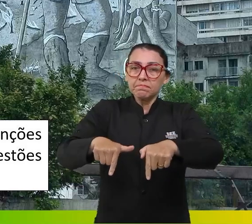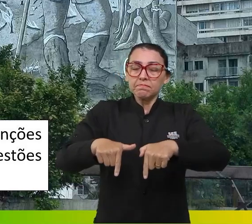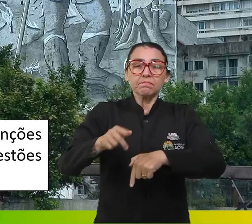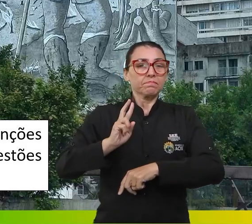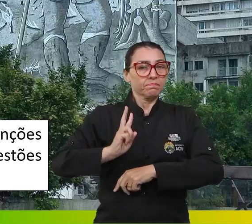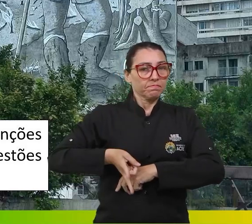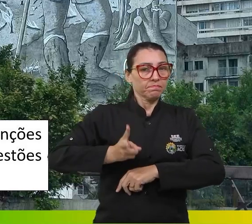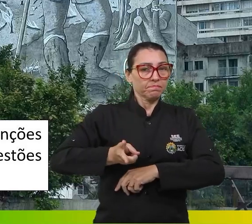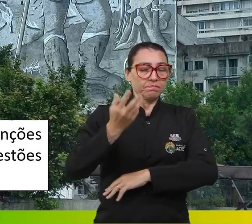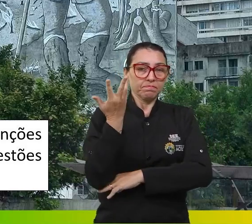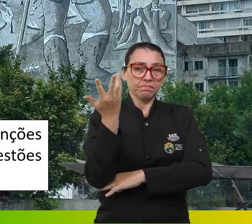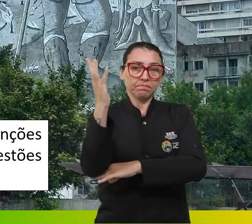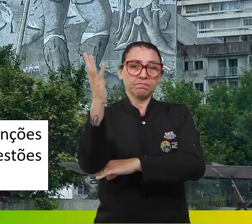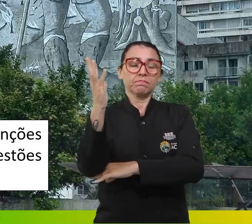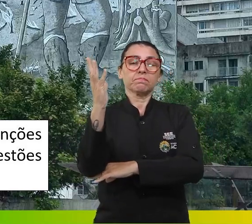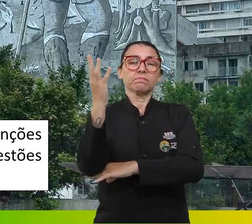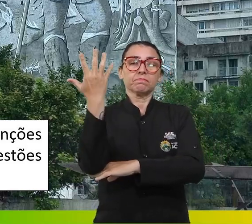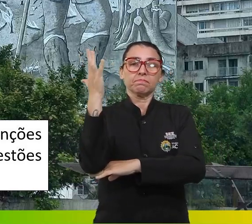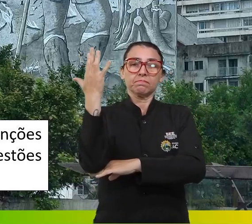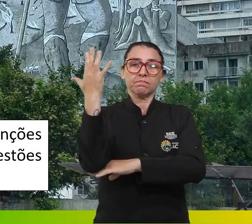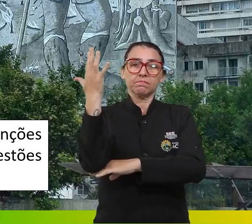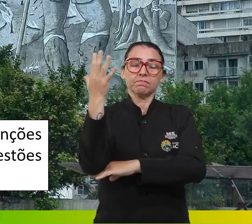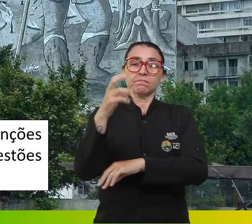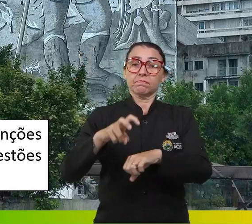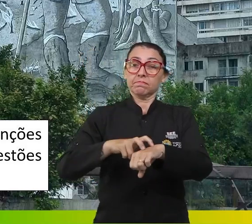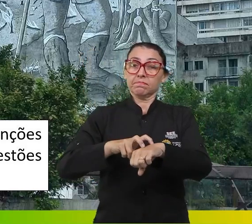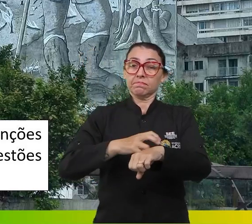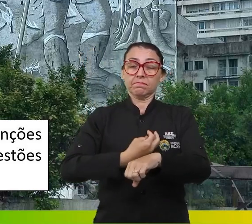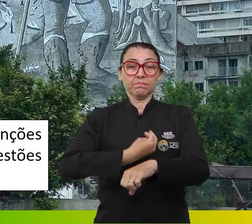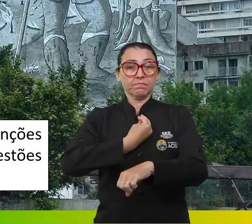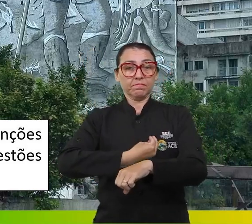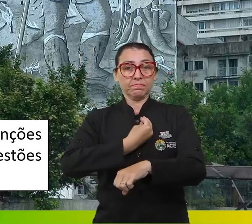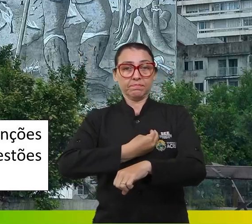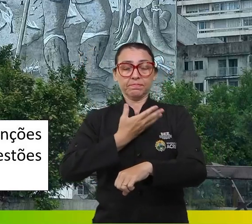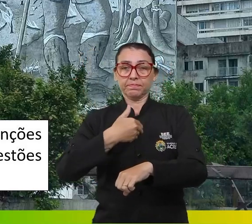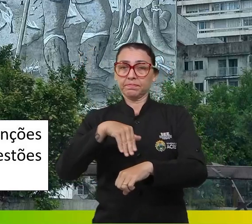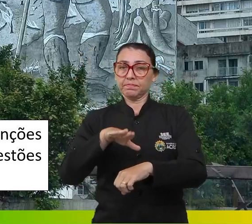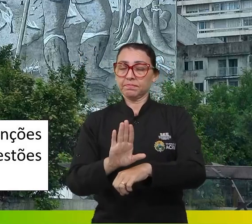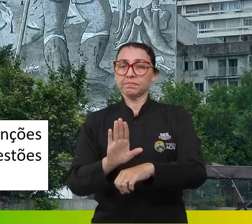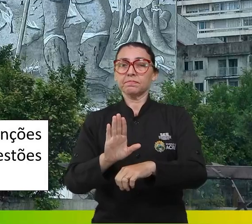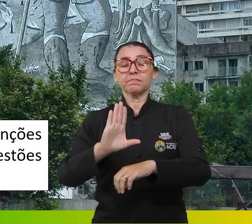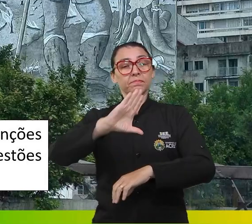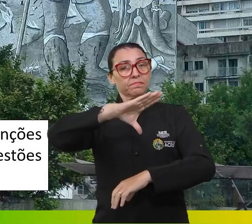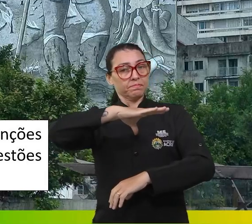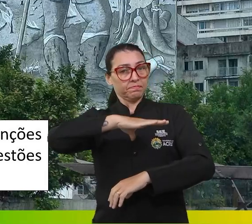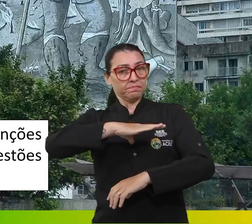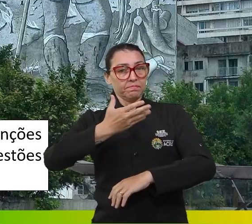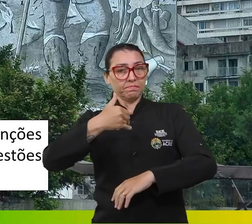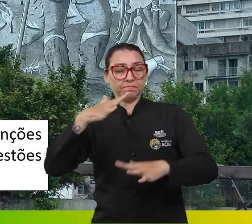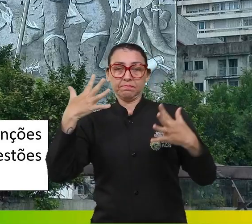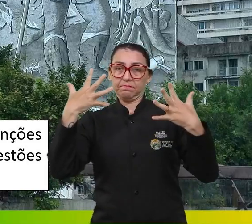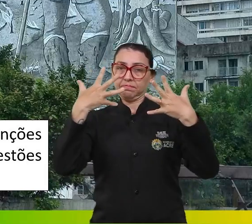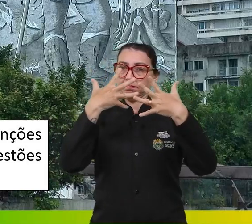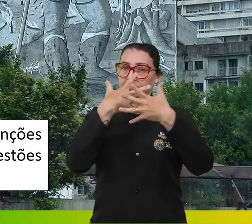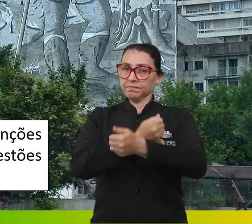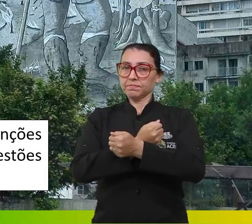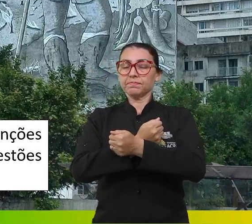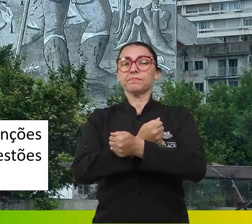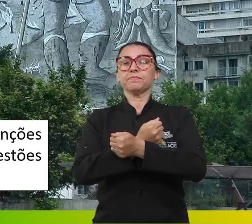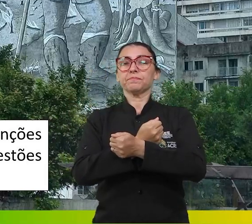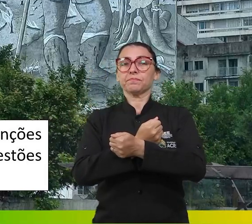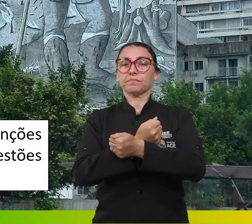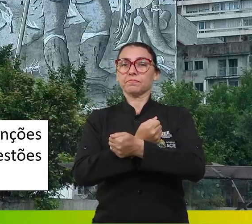manter a floresta em pé. Então, mais do que deixar as cidades mais bonitas, as